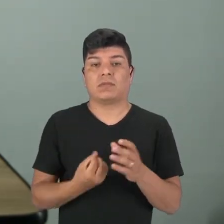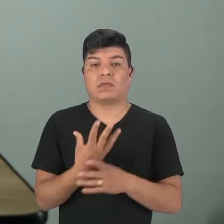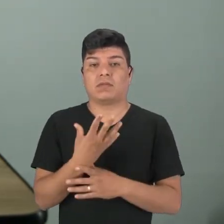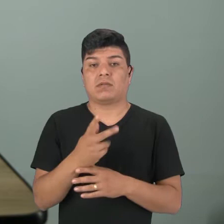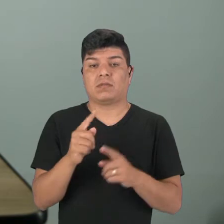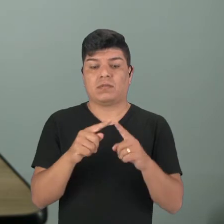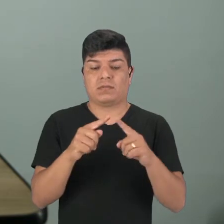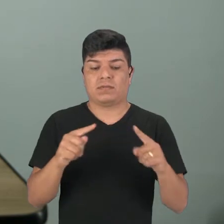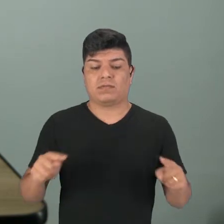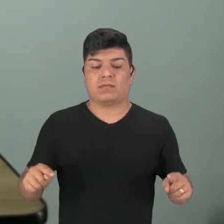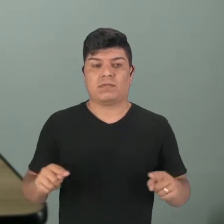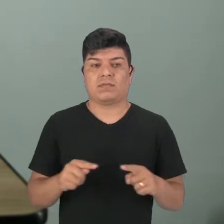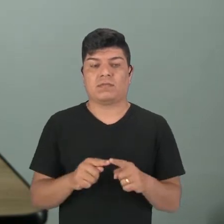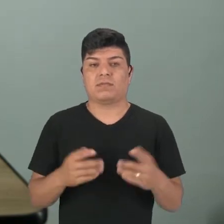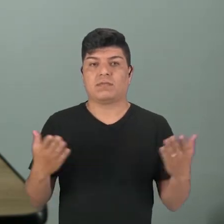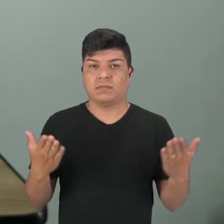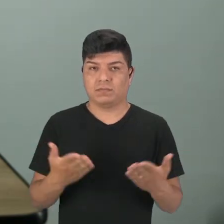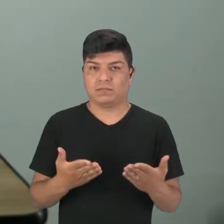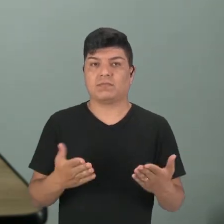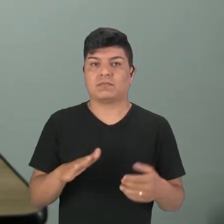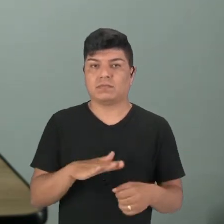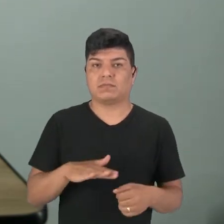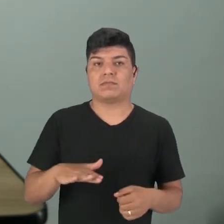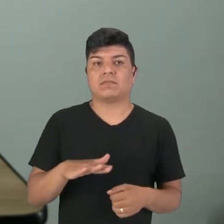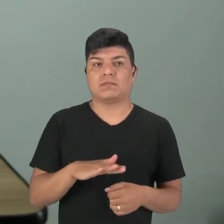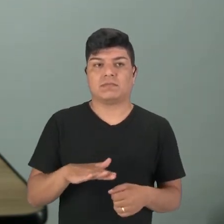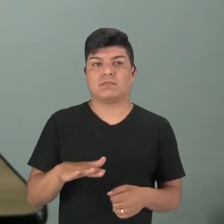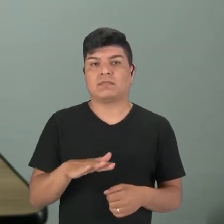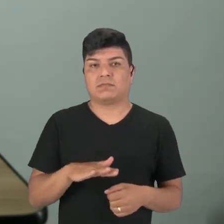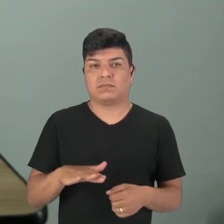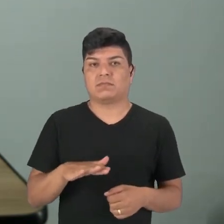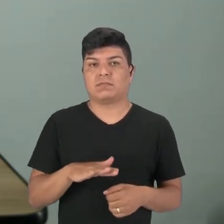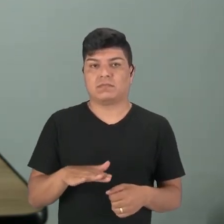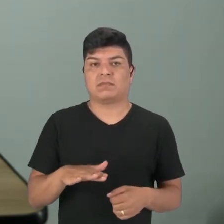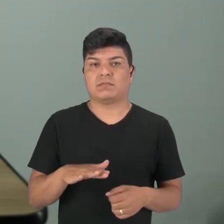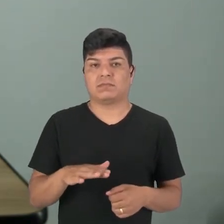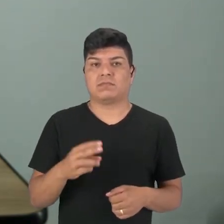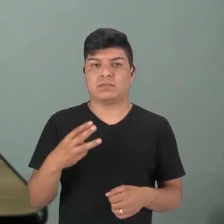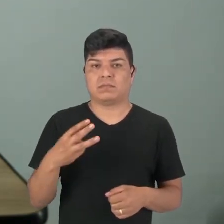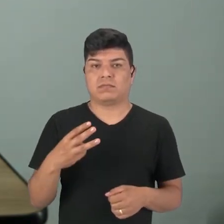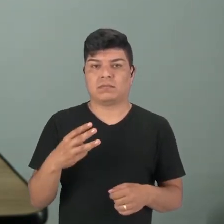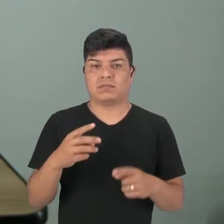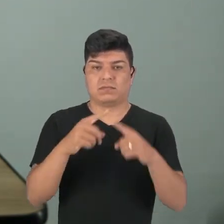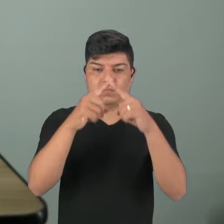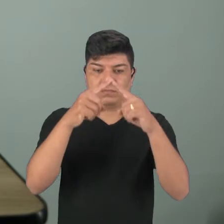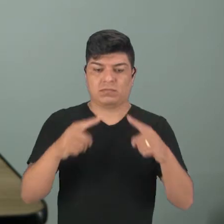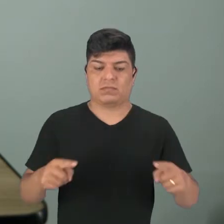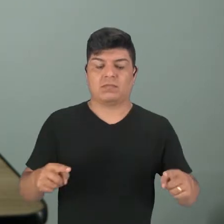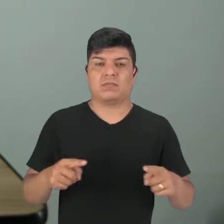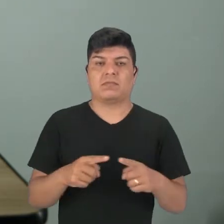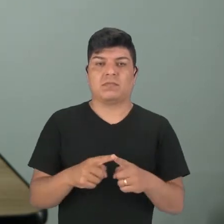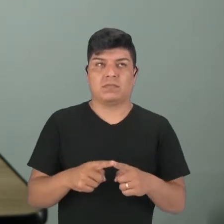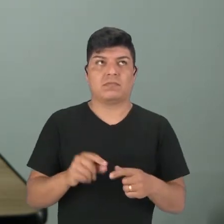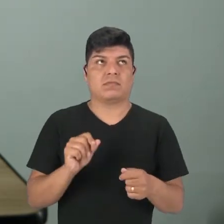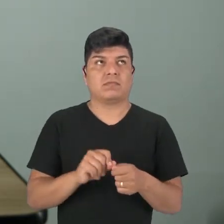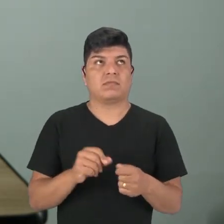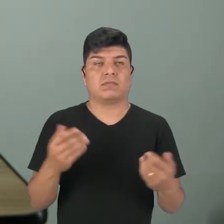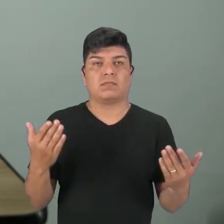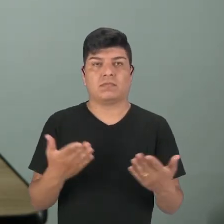essa pirâmide aqui, ó, a pirâmide de base triangular. Vamos lá construir a